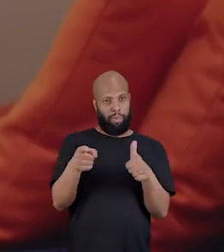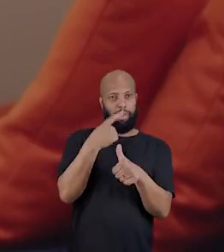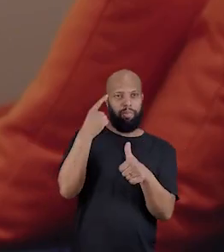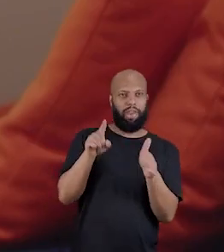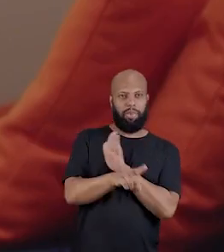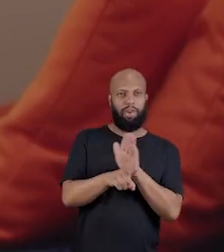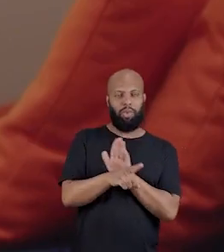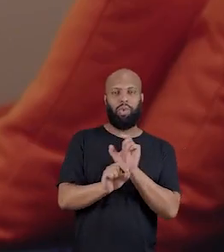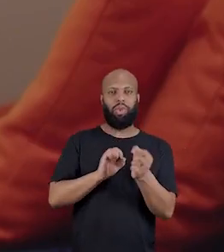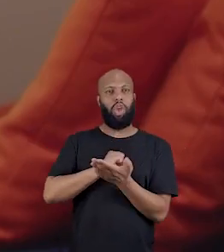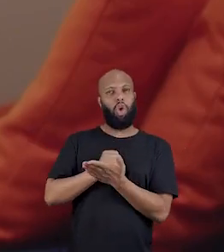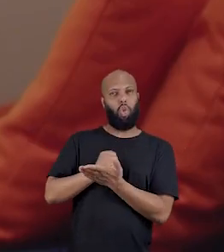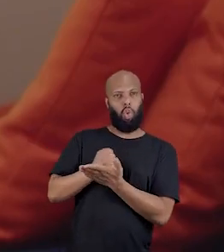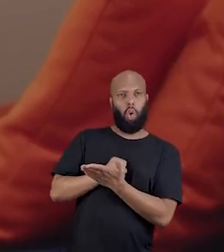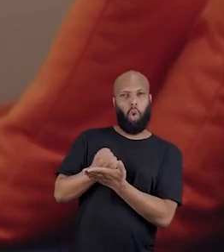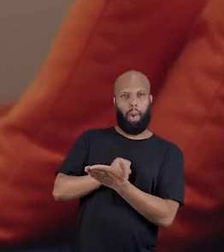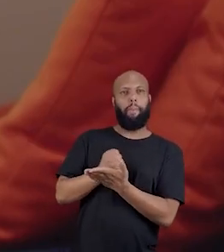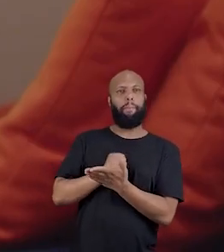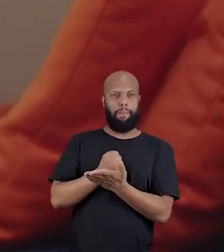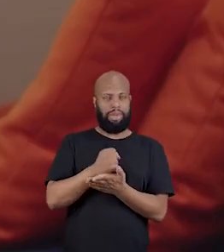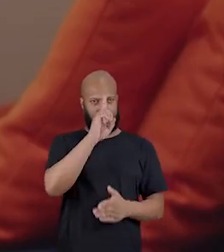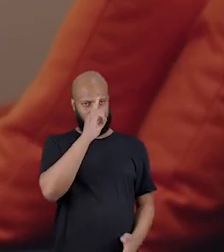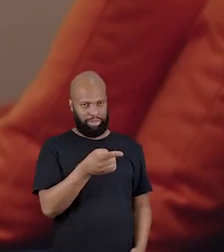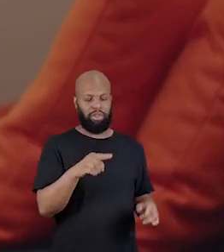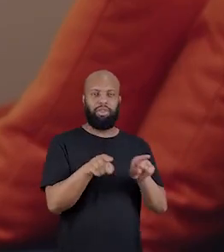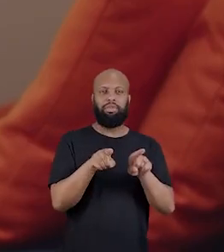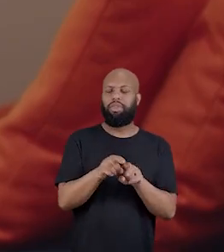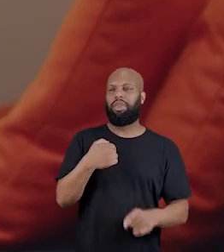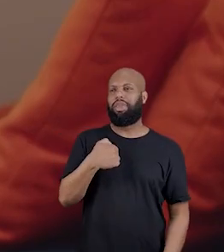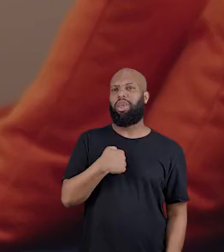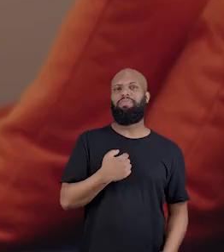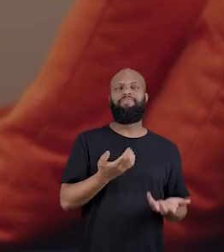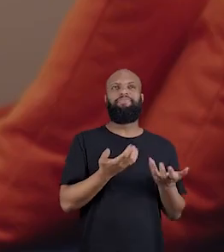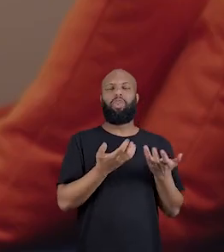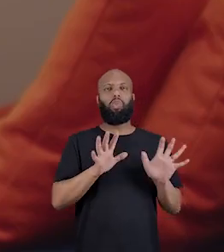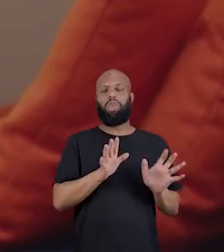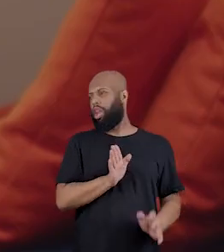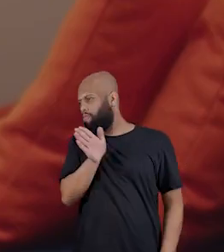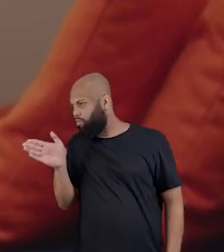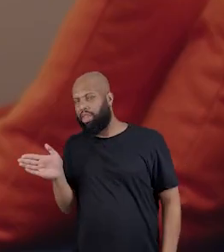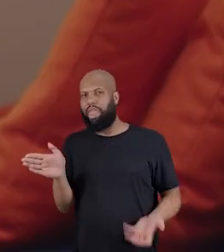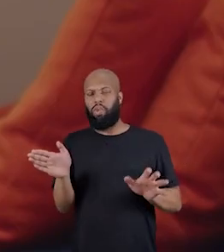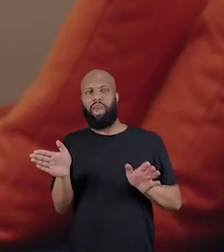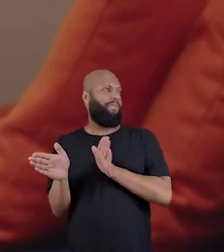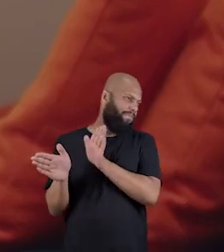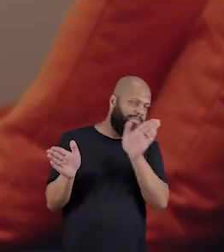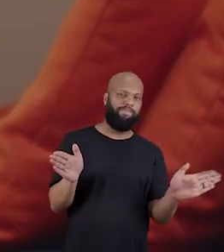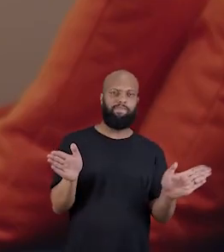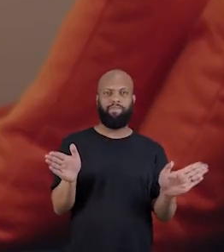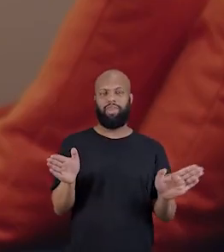pergunta meio que passou pelo comando e controle, e a gente corre o risco de não vou ser nada diretivo e vou para o outro lado, vou